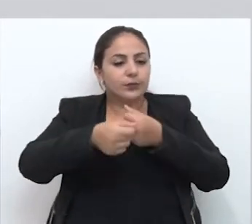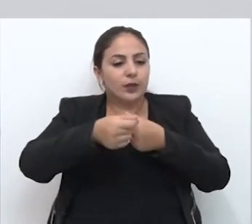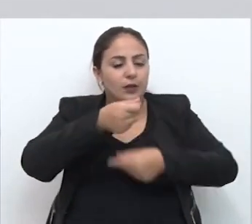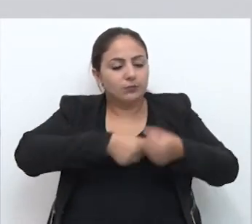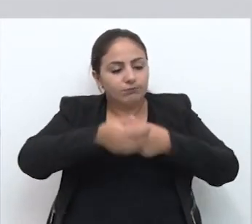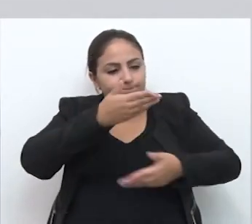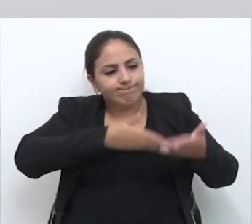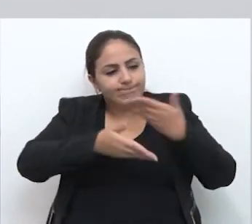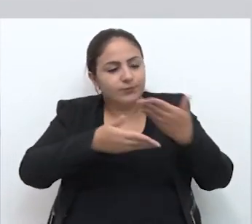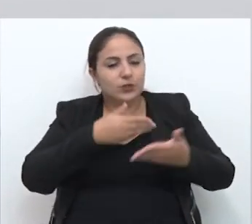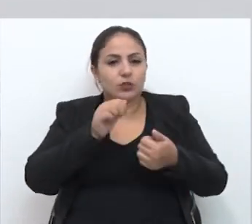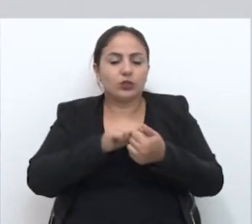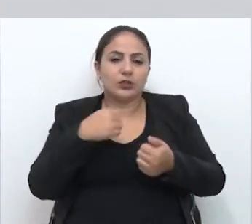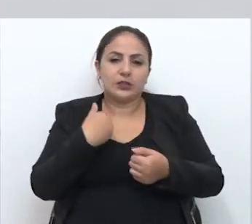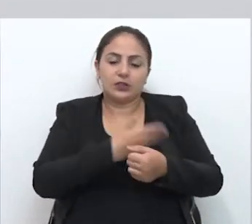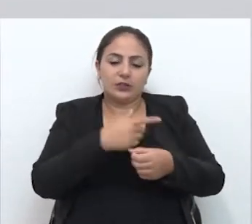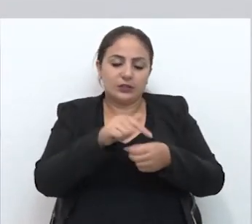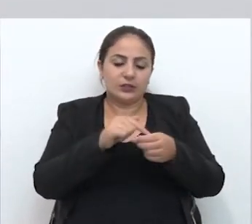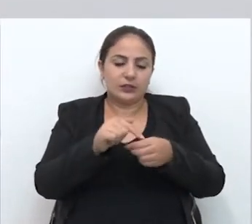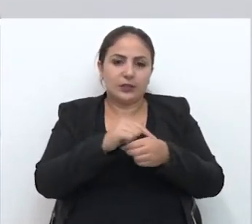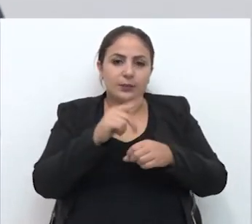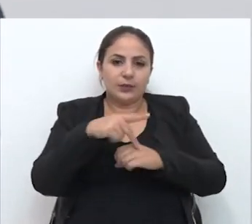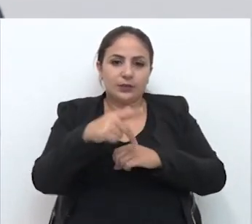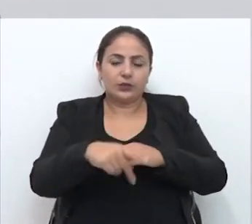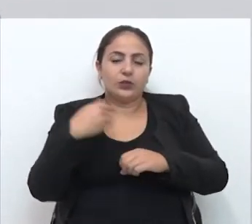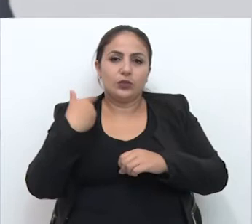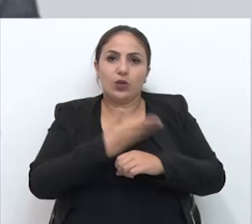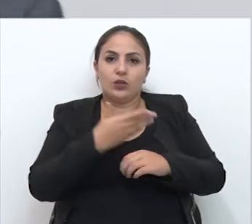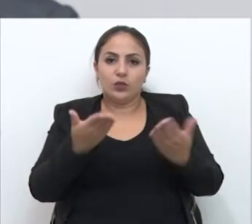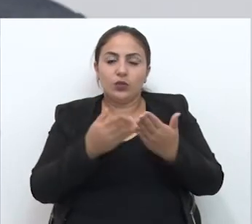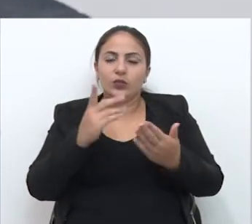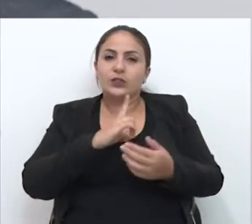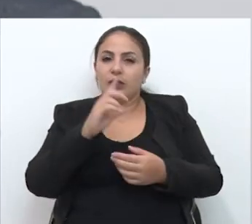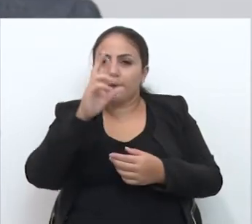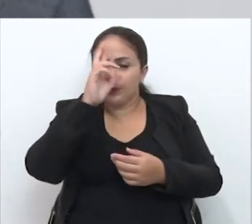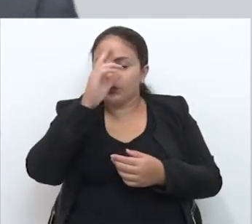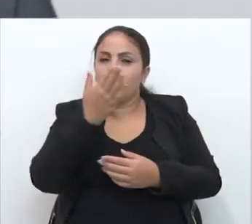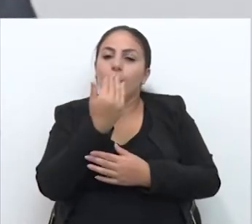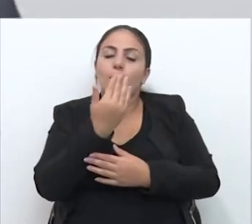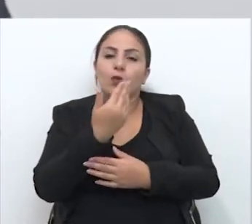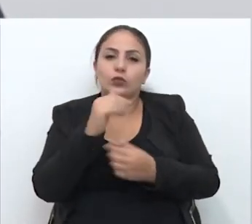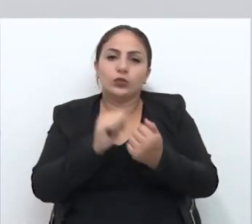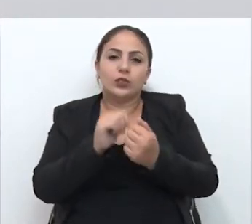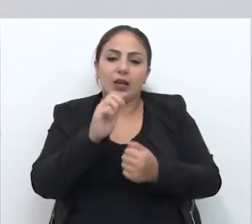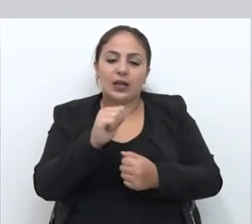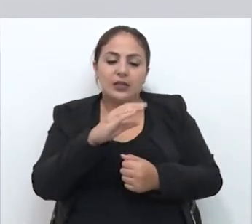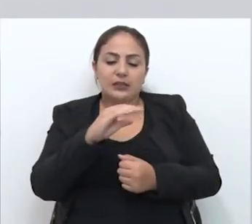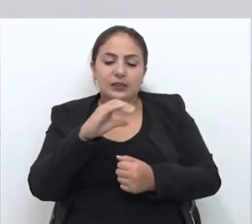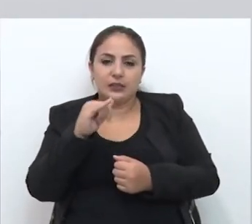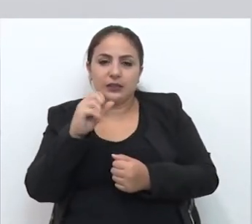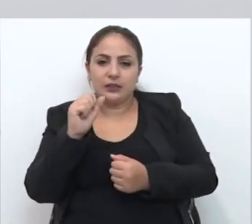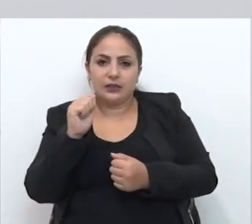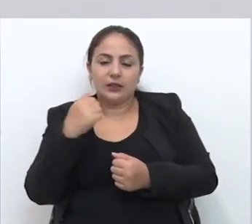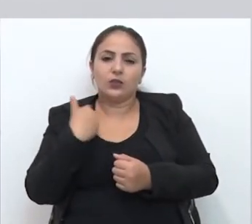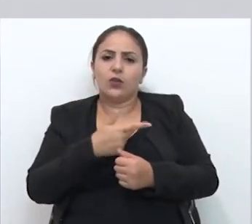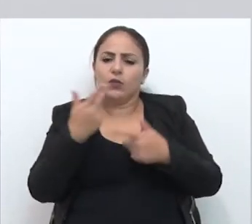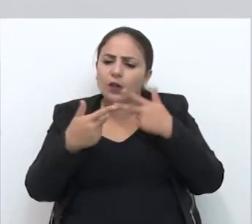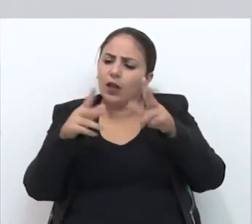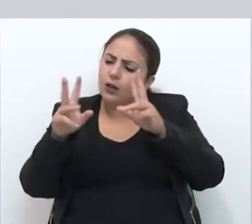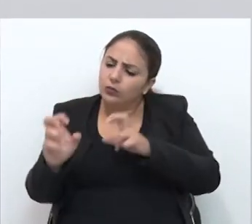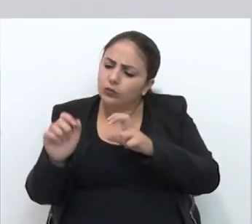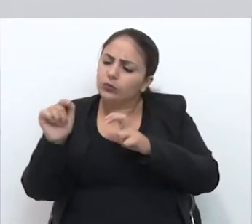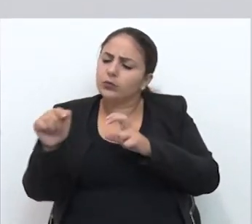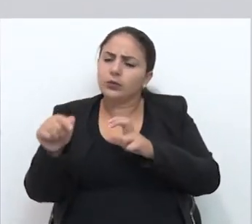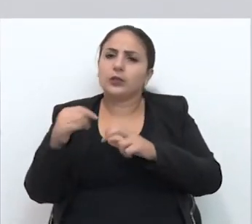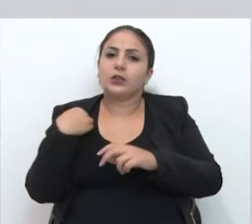negócios com a nossa cidade de Passo Fundo. Hoje nós teremos um almoço, inclusive, com a CISA, com a Associação Comercial, para tratar disso aqui com o Fábio.